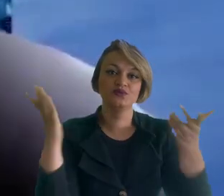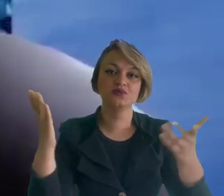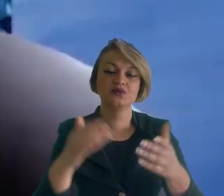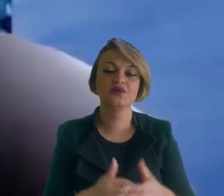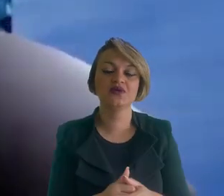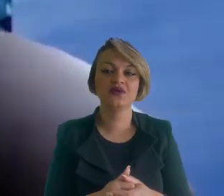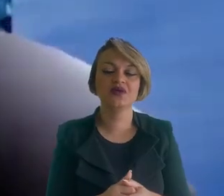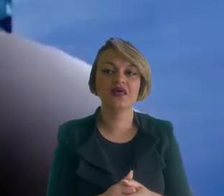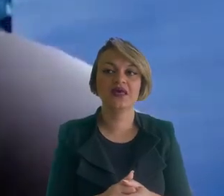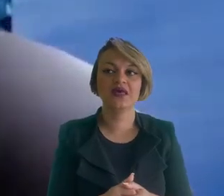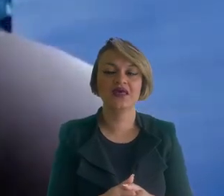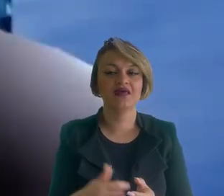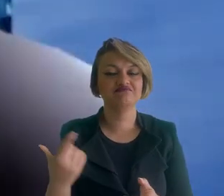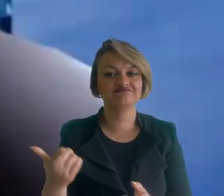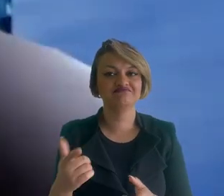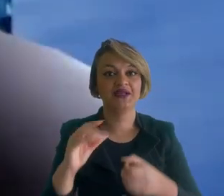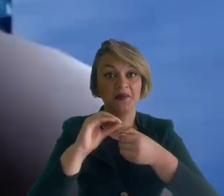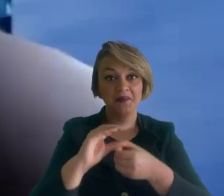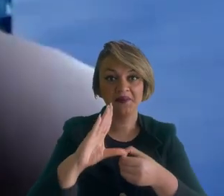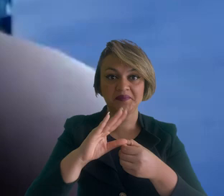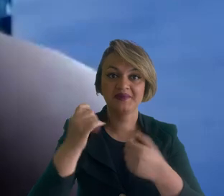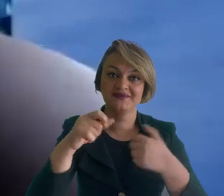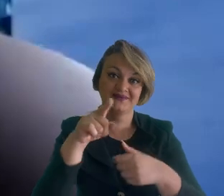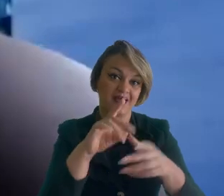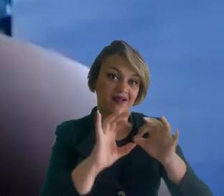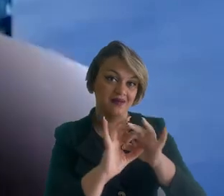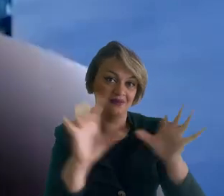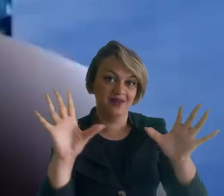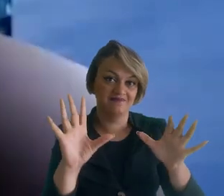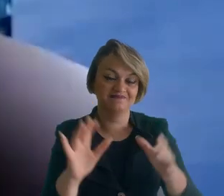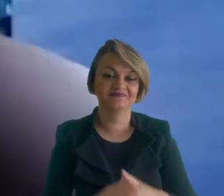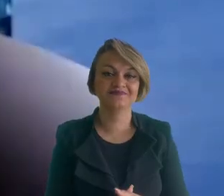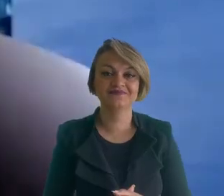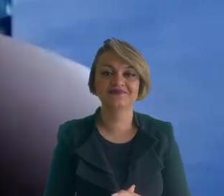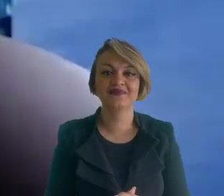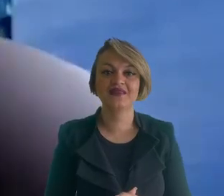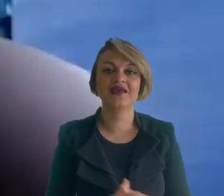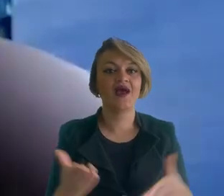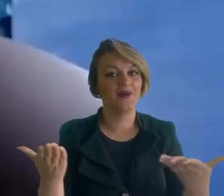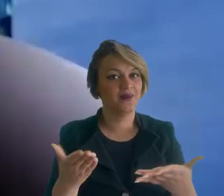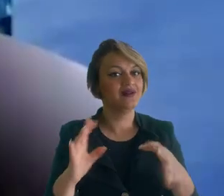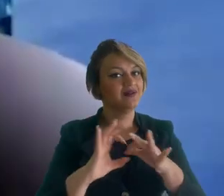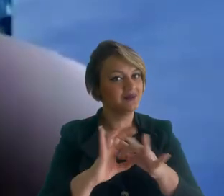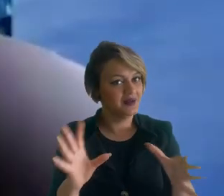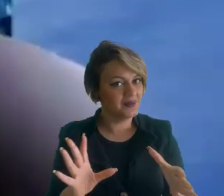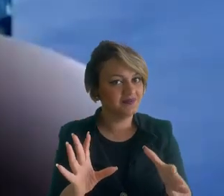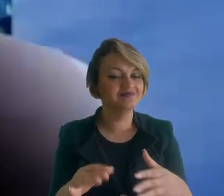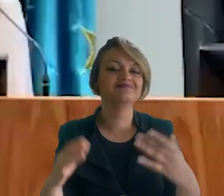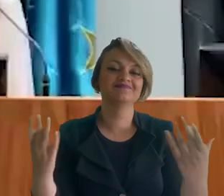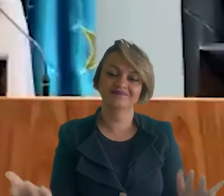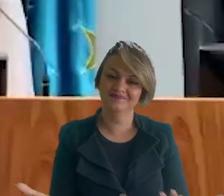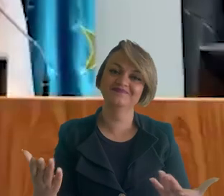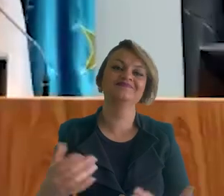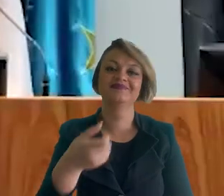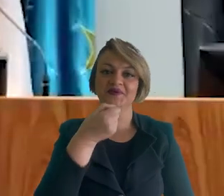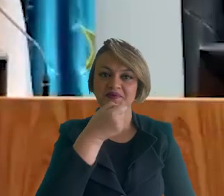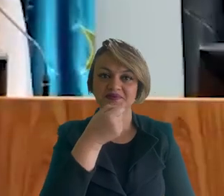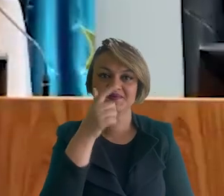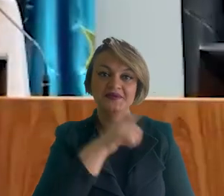que para habilitar o microfone Eu Preciso da autorização da desembargadora Leila Então agora que ela concedeu